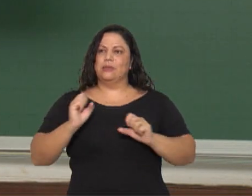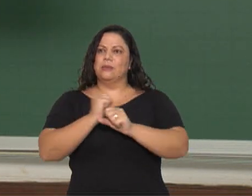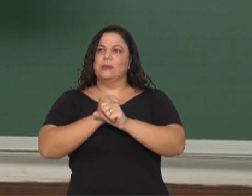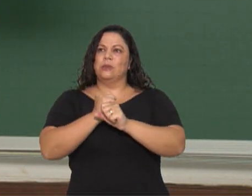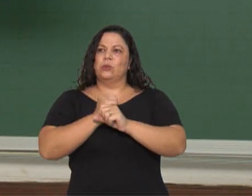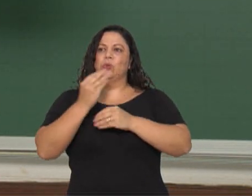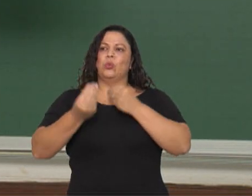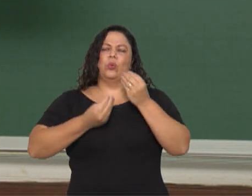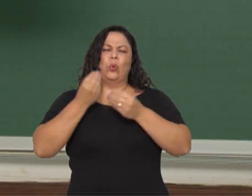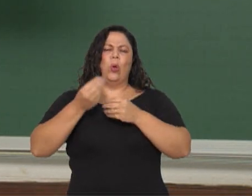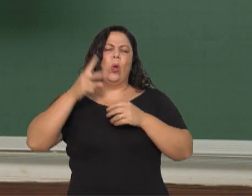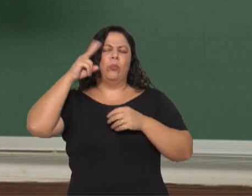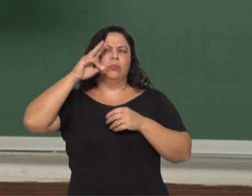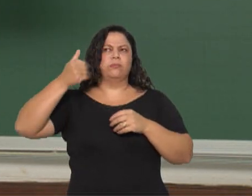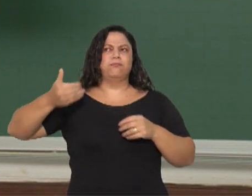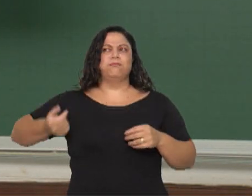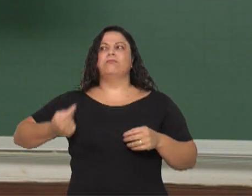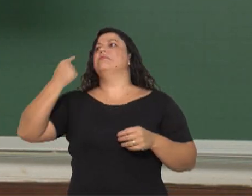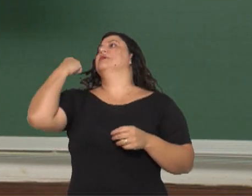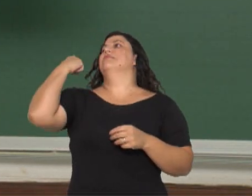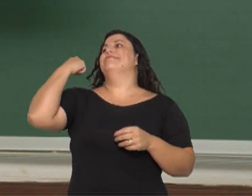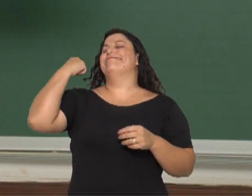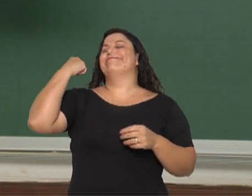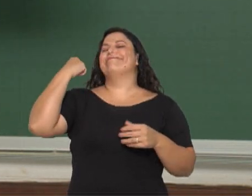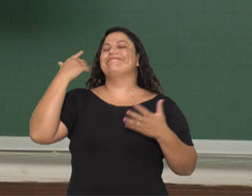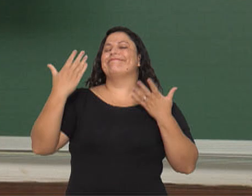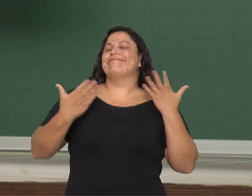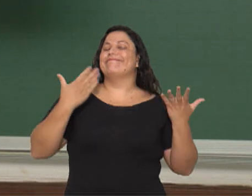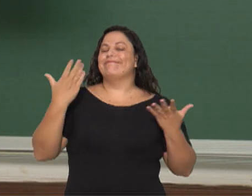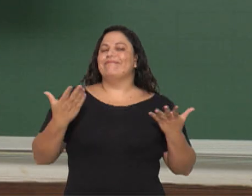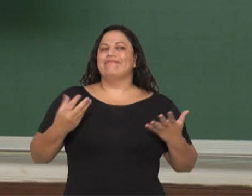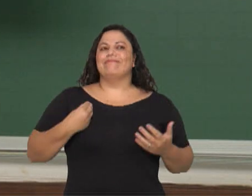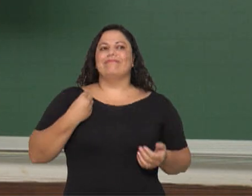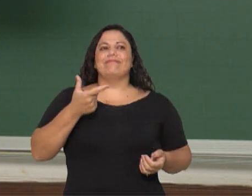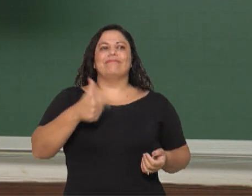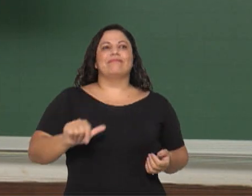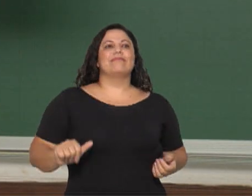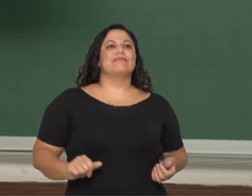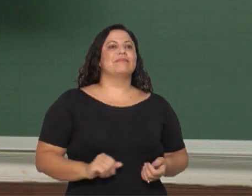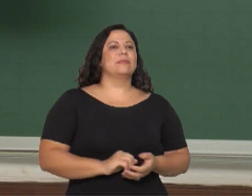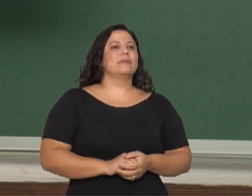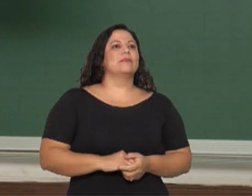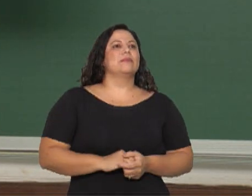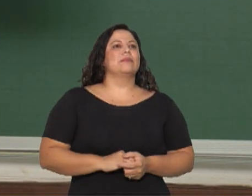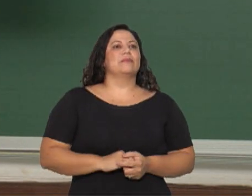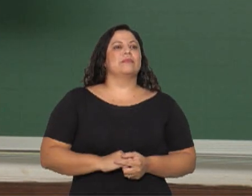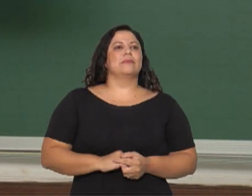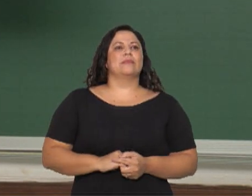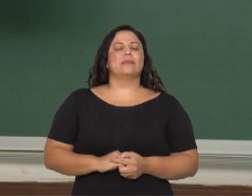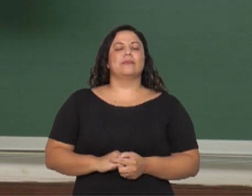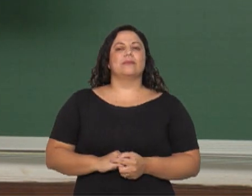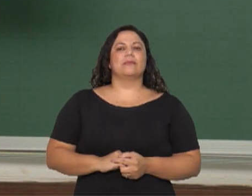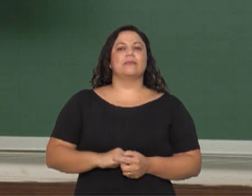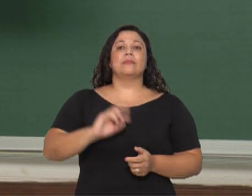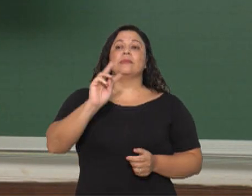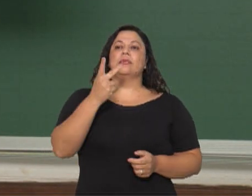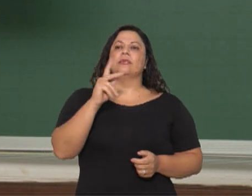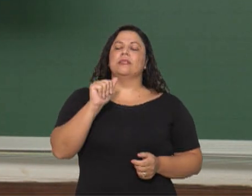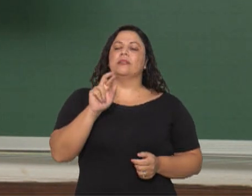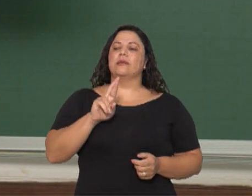que eu viveria de novo? O que é que eu faria, mudaria? E aqui, lembrem, 2 destaques.